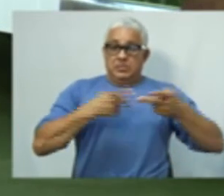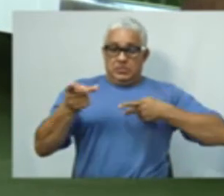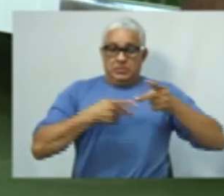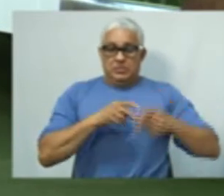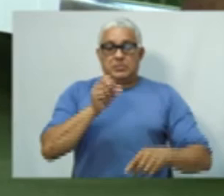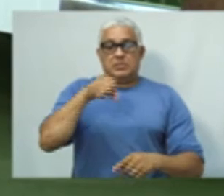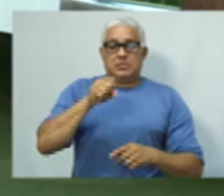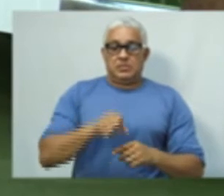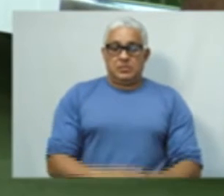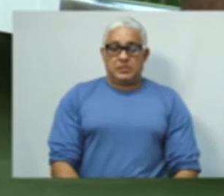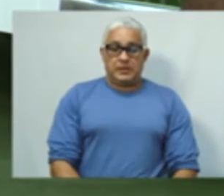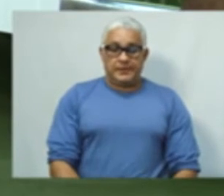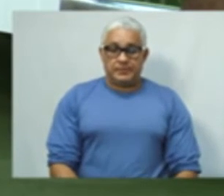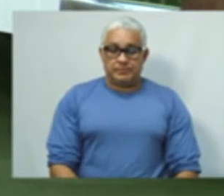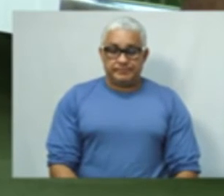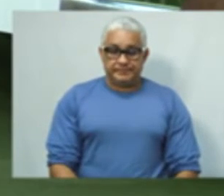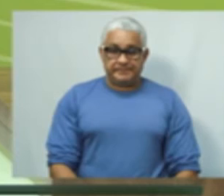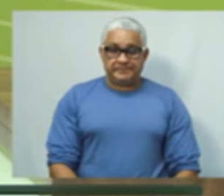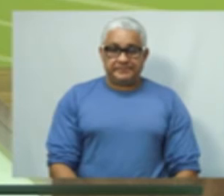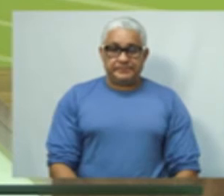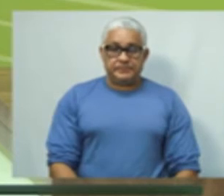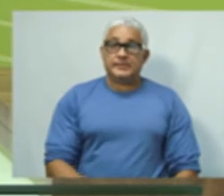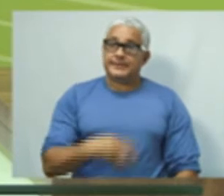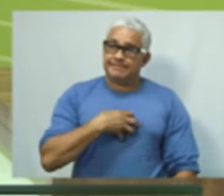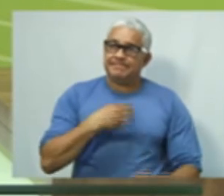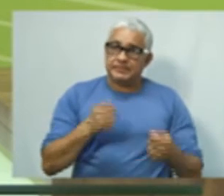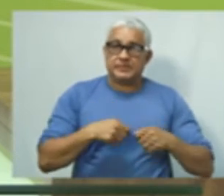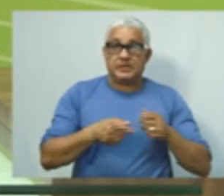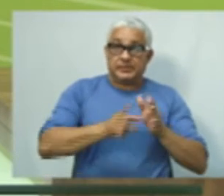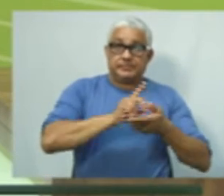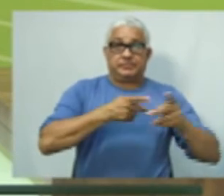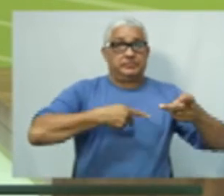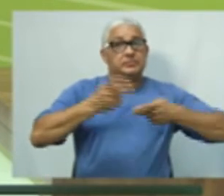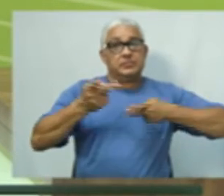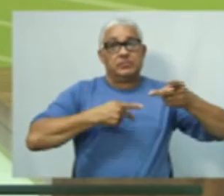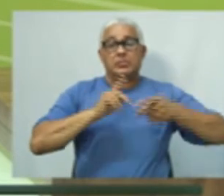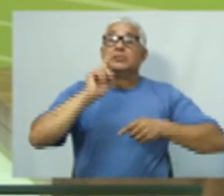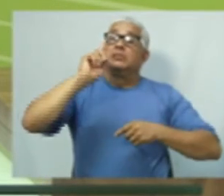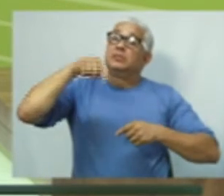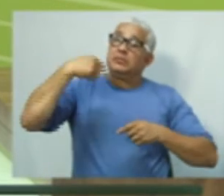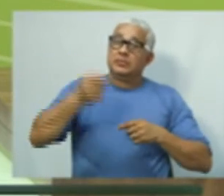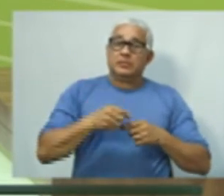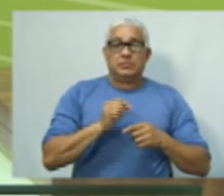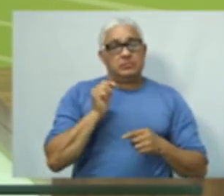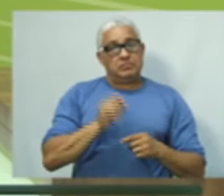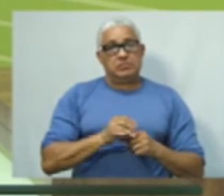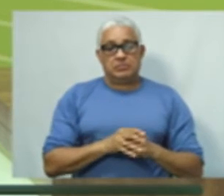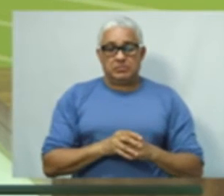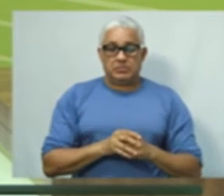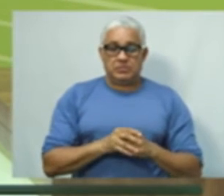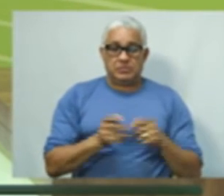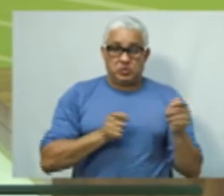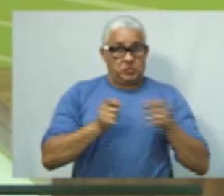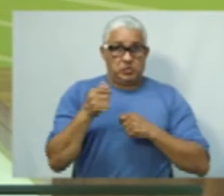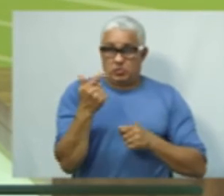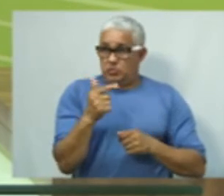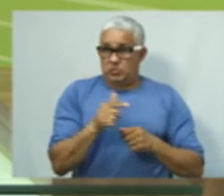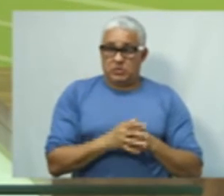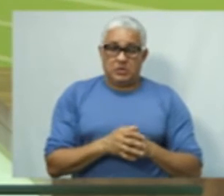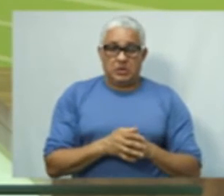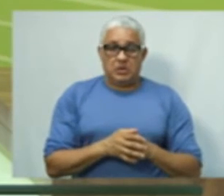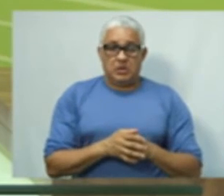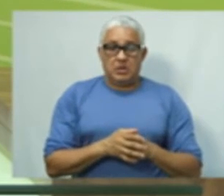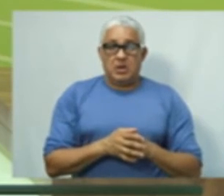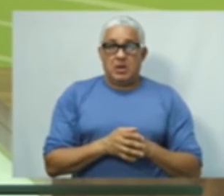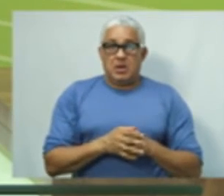Isso mesmo, professora. Não tem sentido você fazer um planejamento, se depois você não for controlar, verificar se